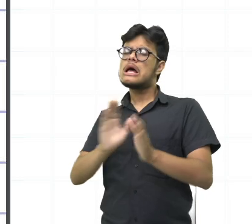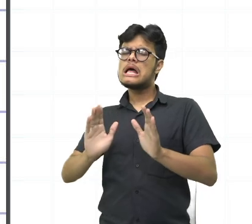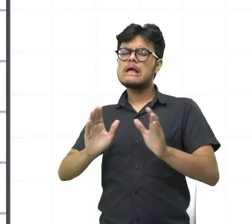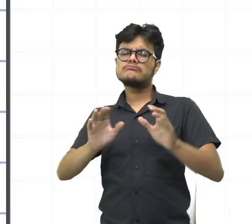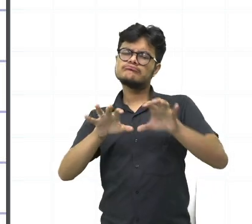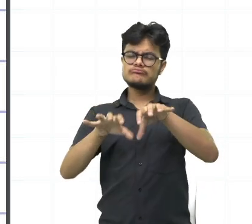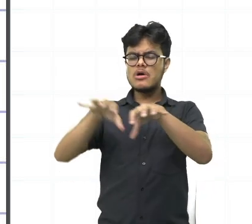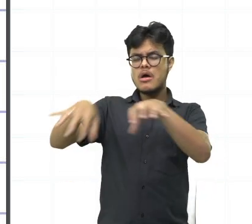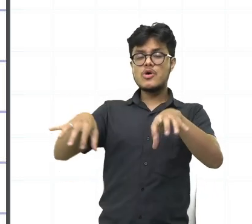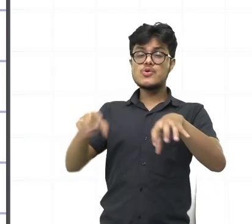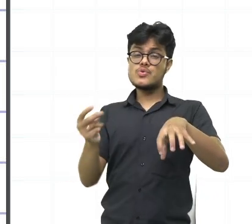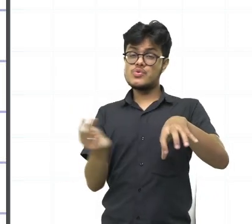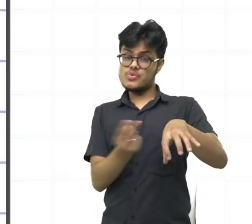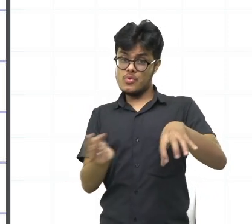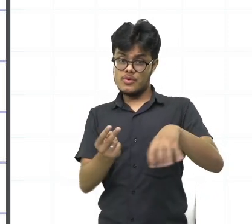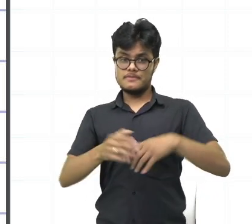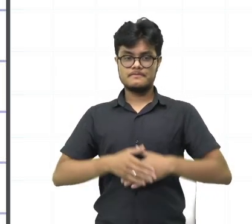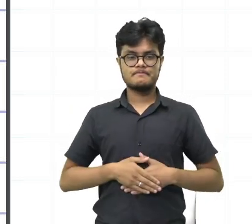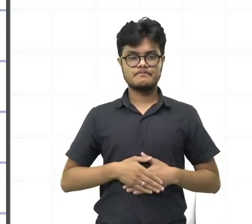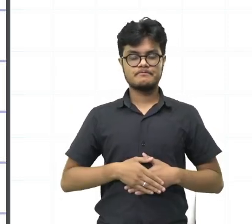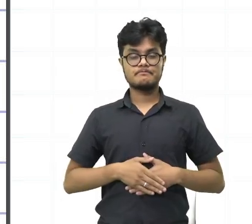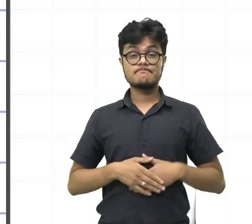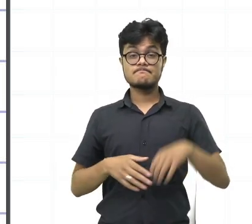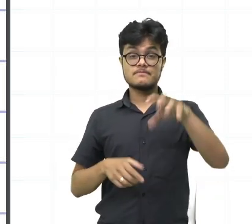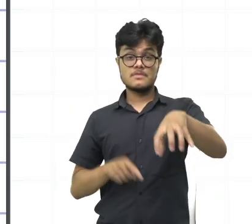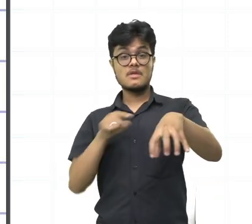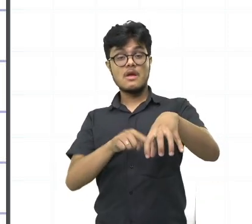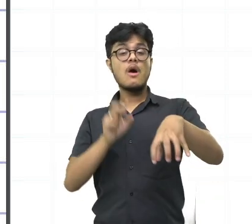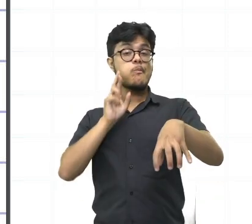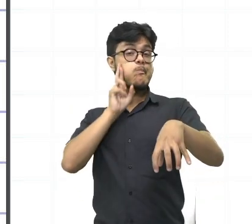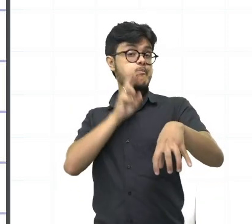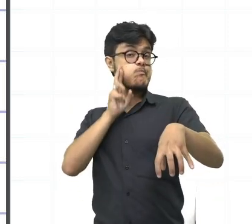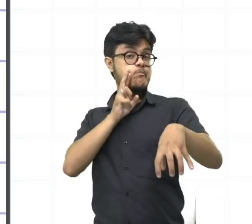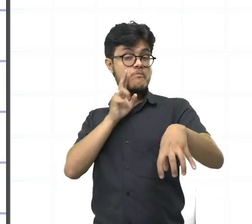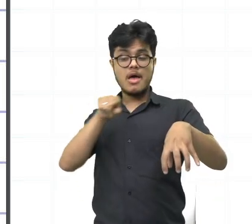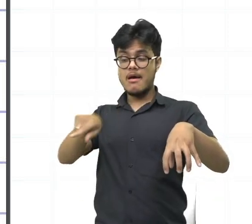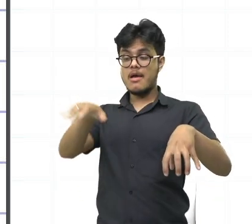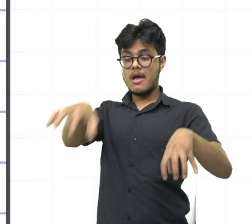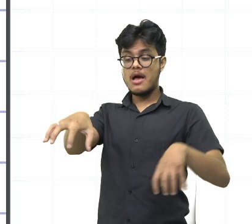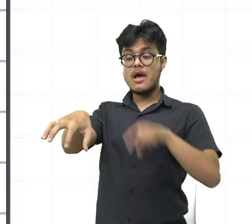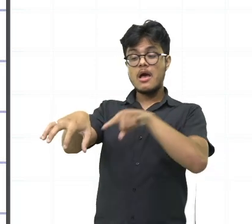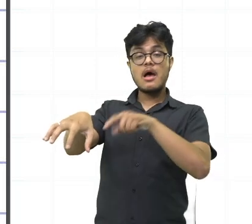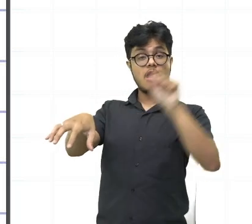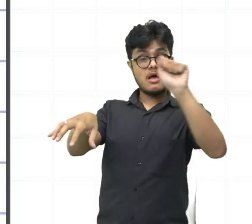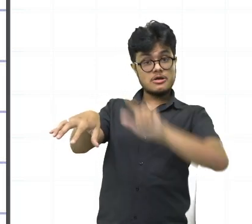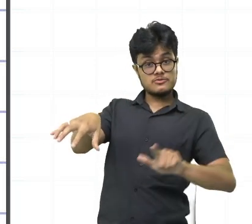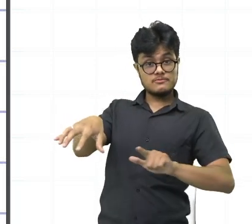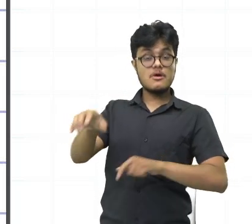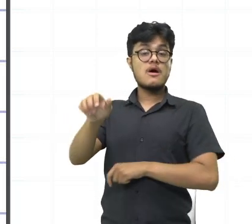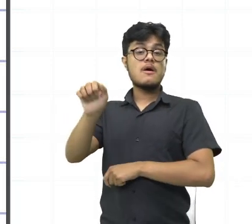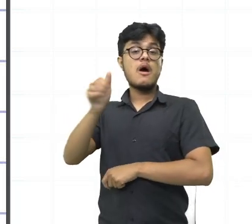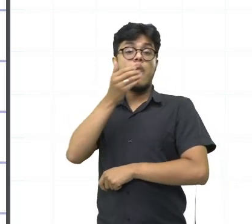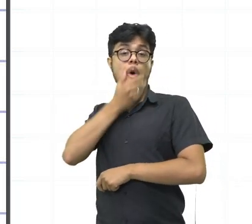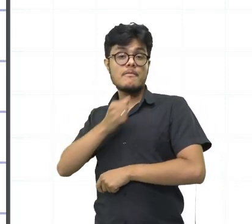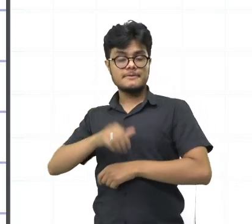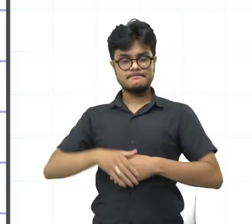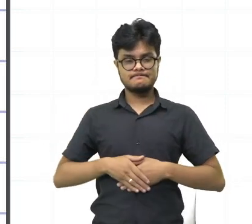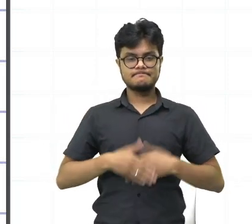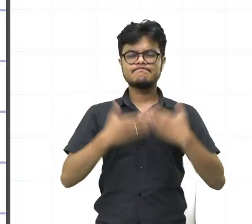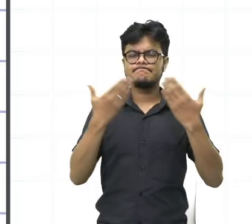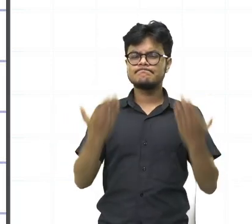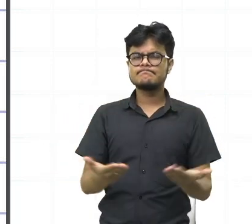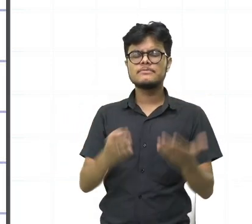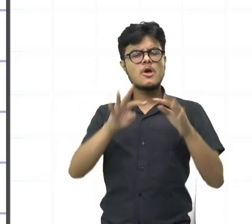seções. A rosa das meninas e a azul dos meninos. Todas as